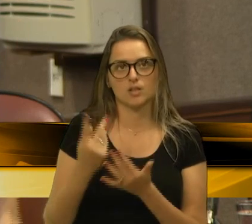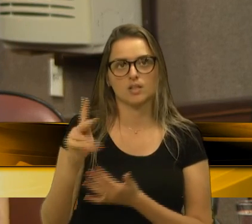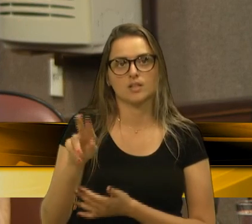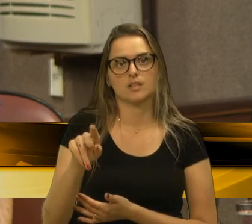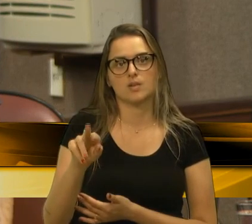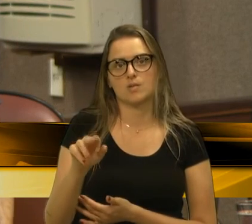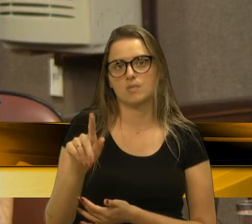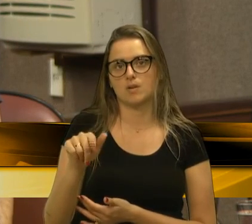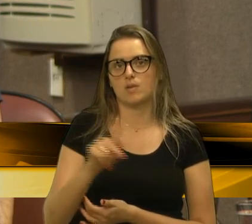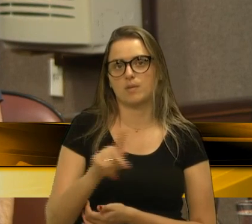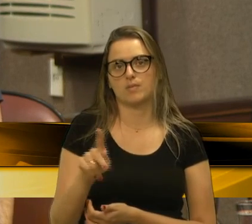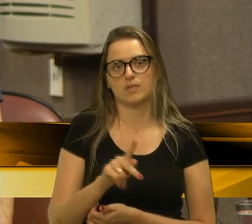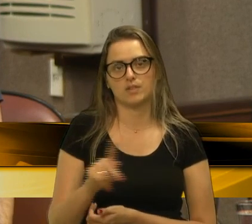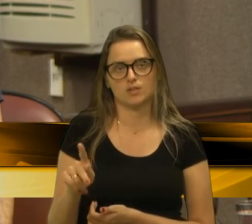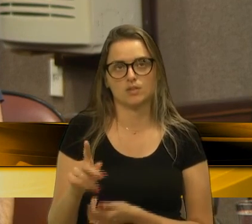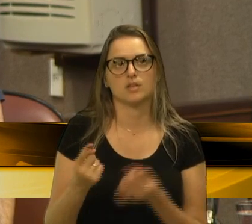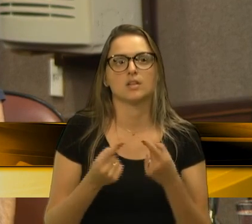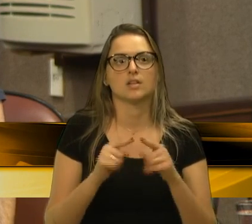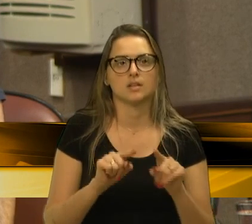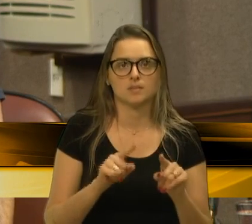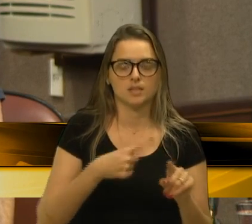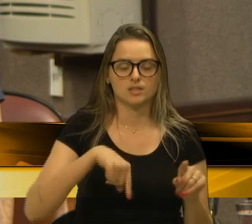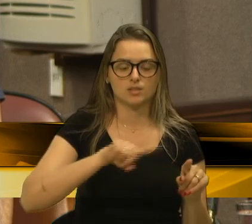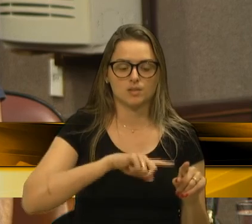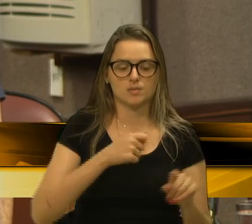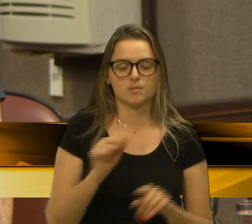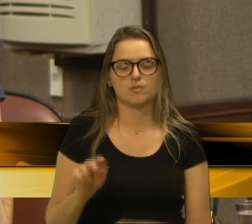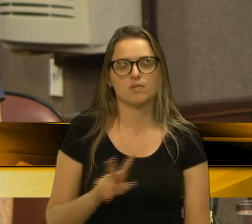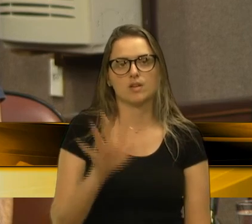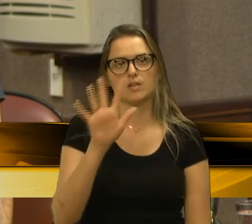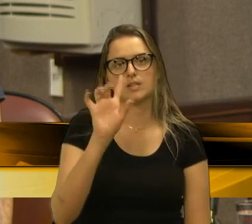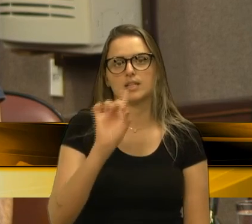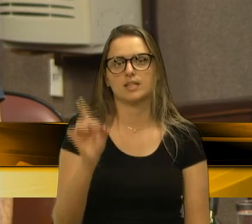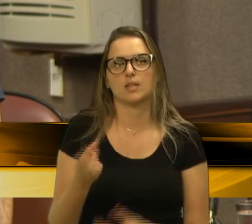professor, né? Mas nós precisamos valorizar e não sucatear